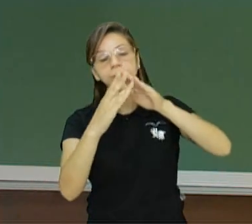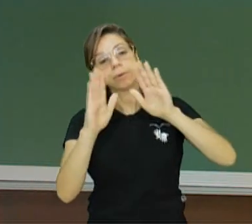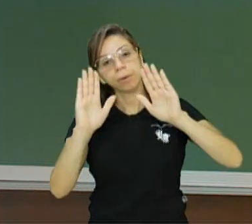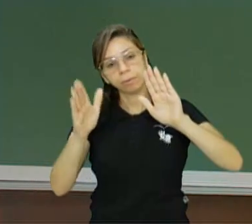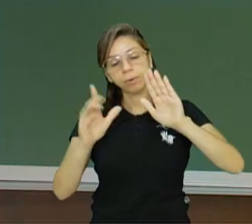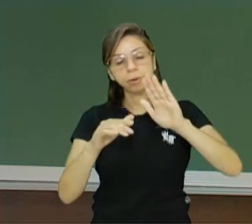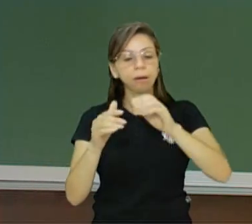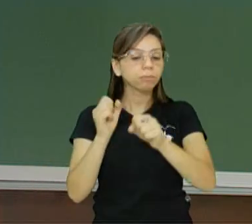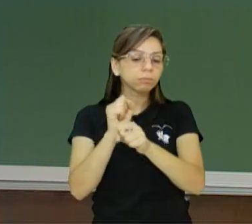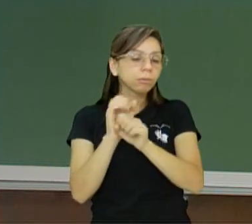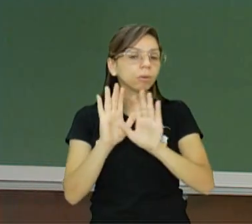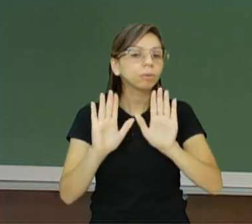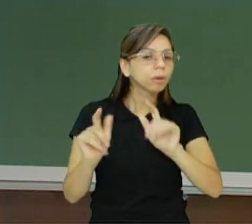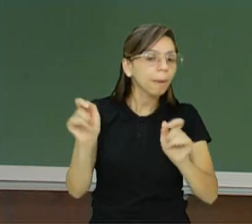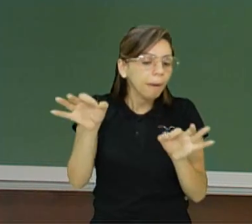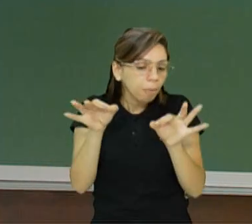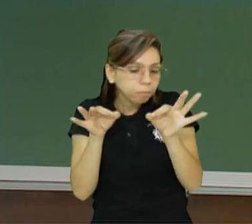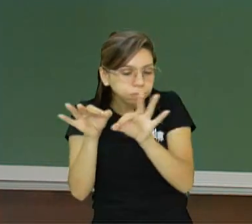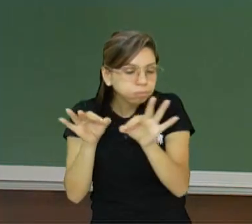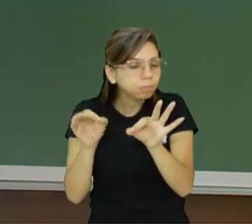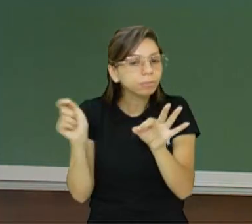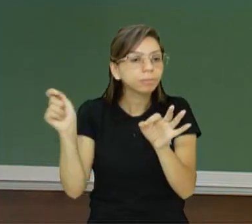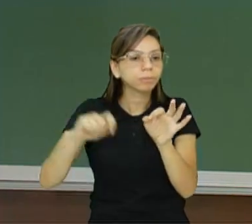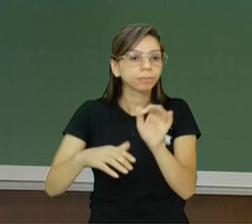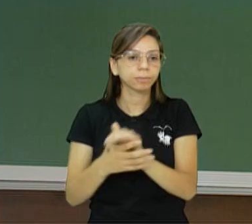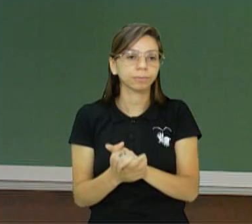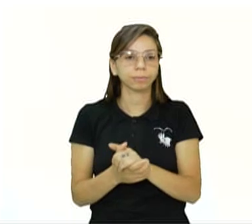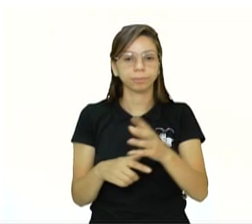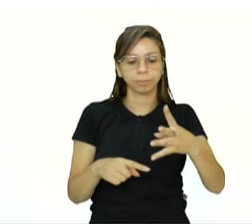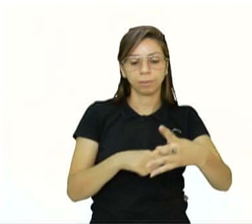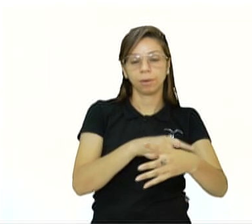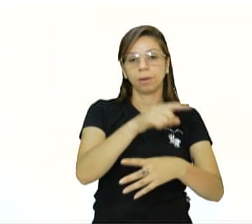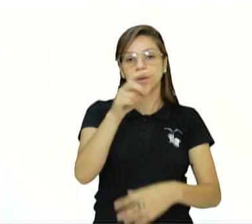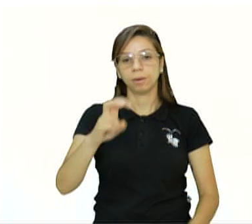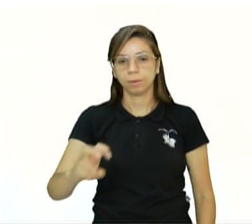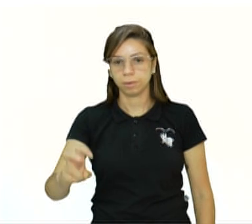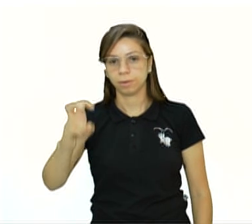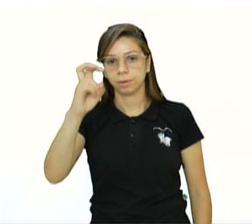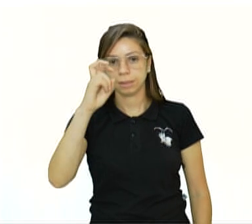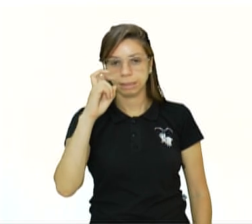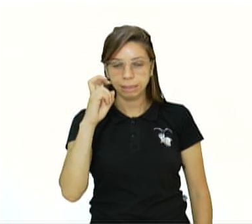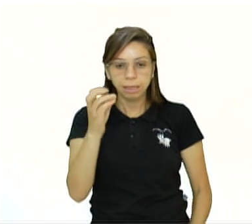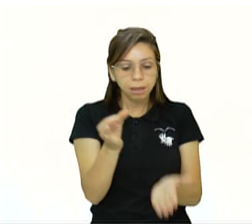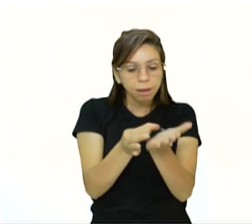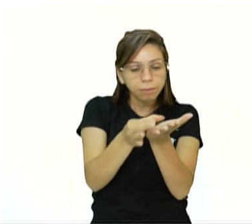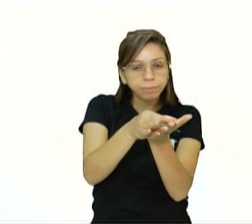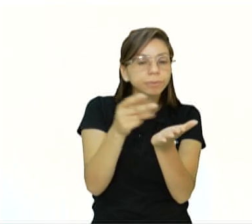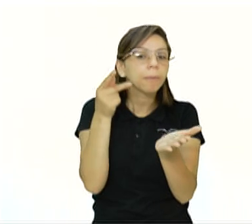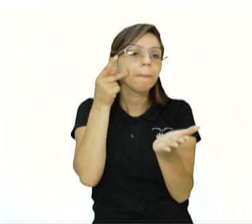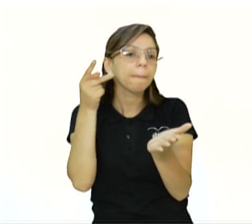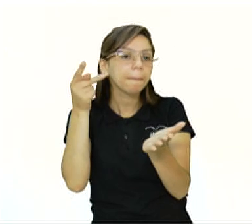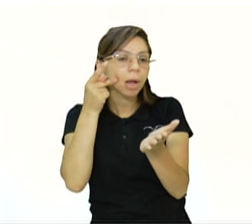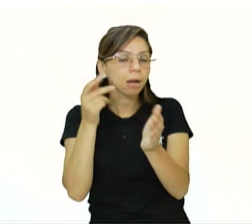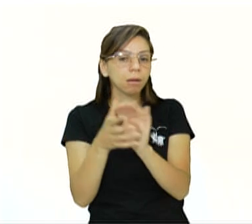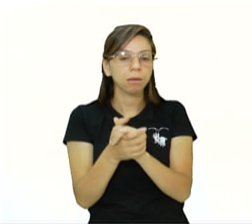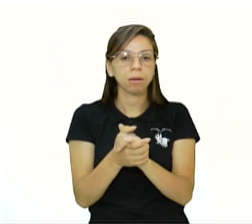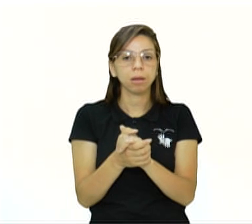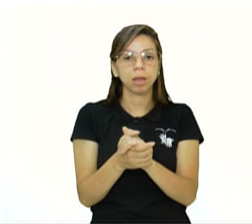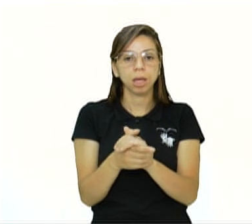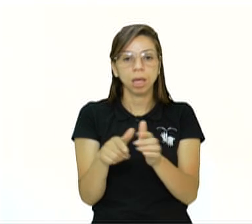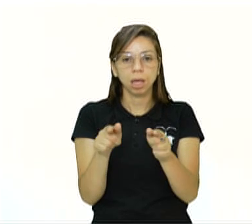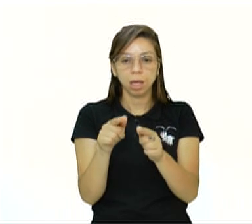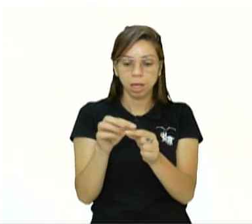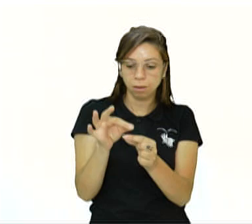nossa pirâmide, o que nós vamos precisar? De 5 jujubas e 8 palitos de